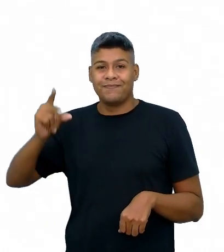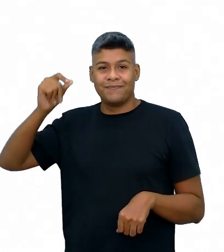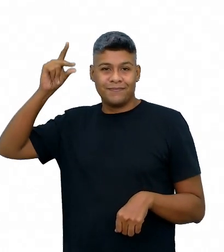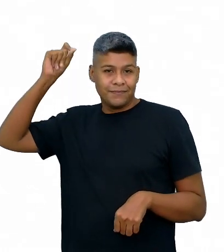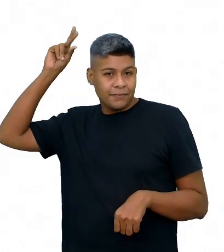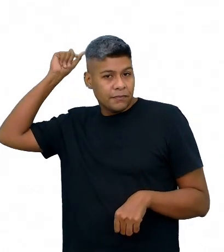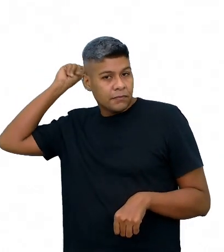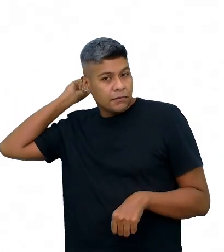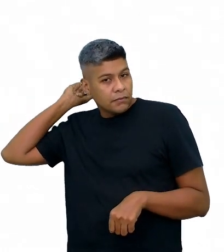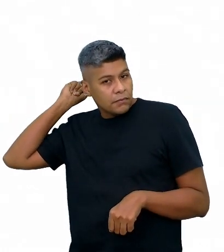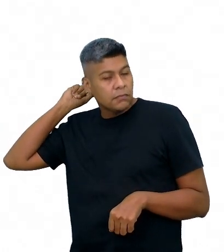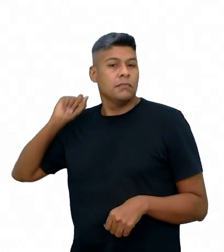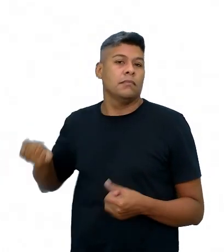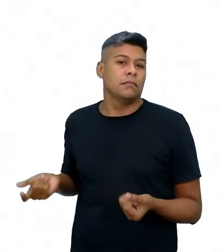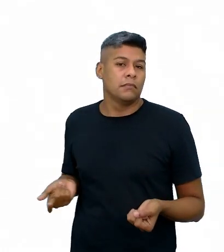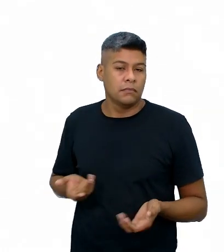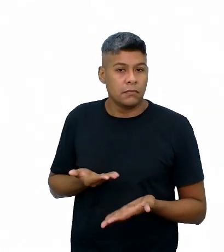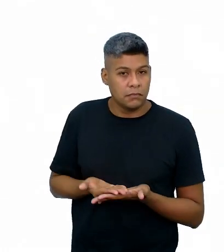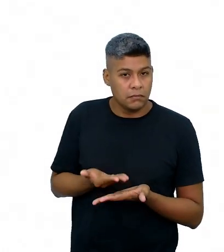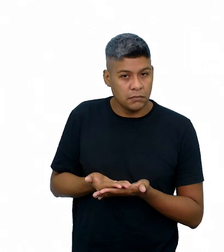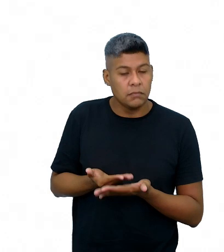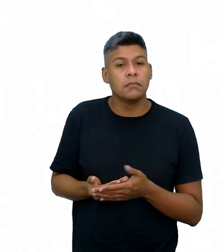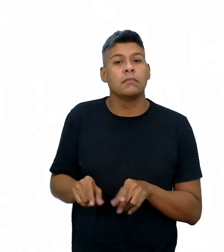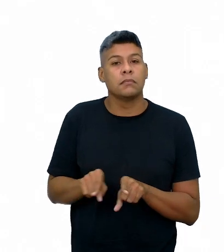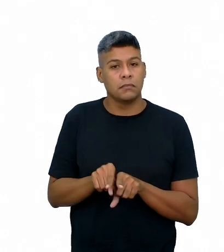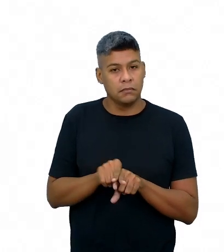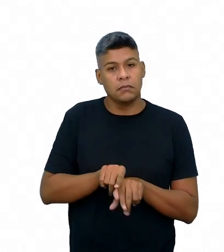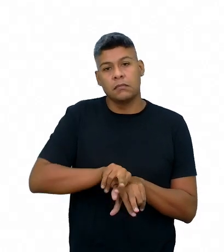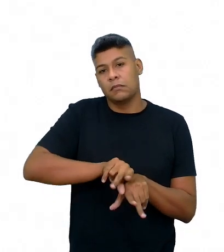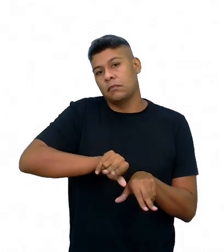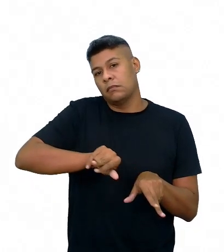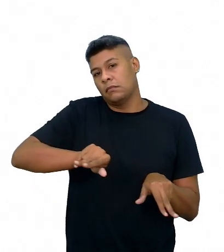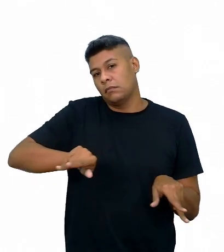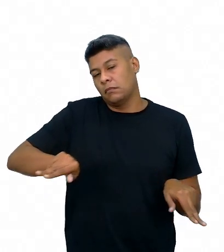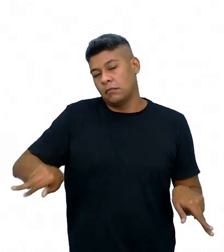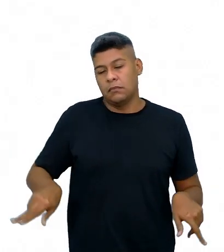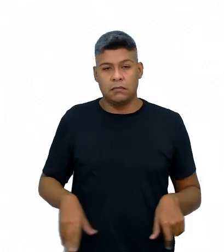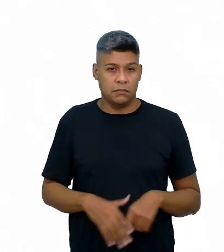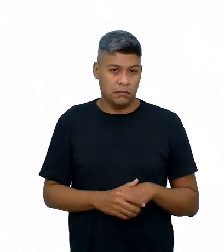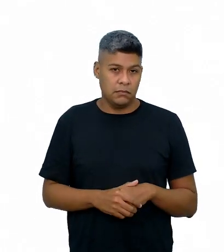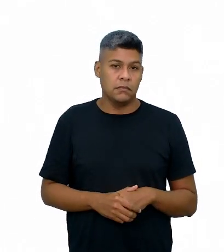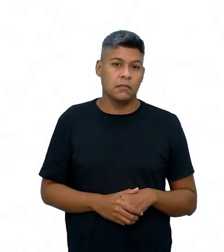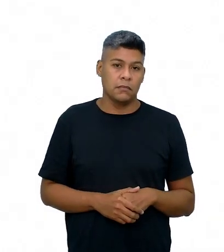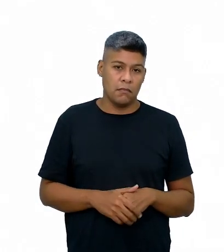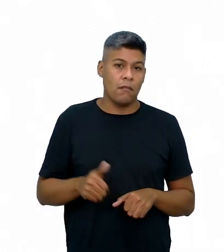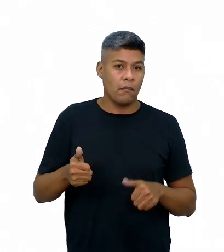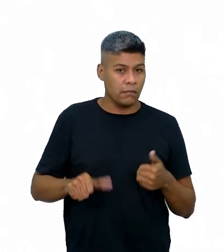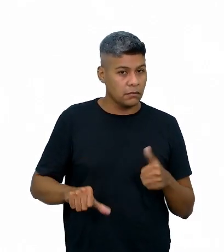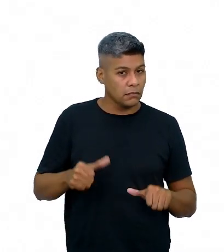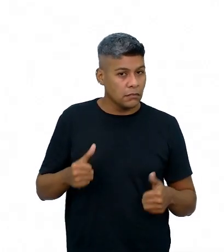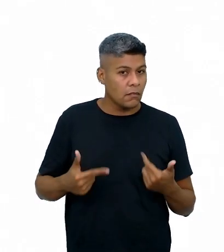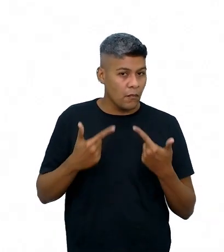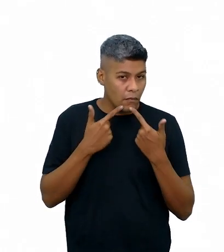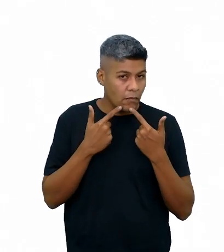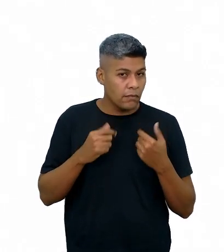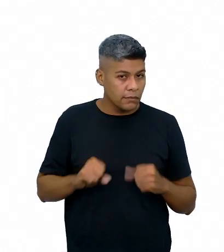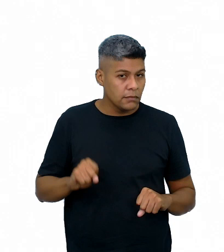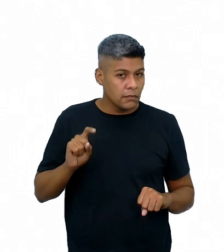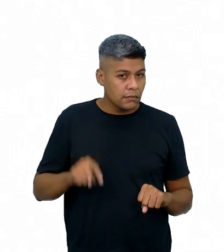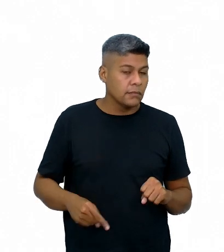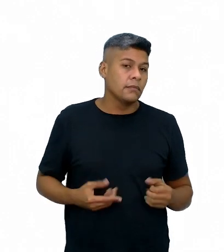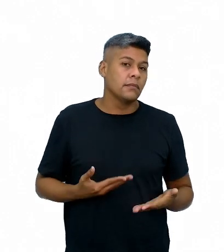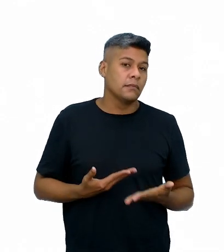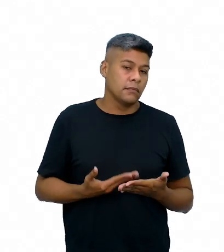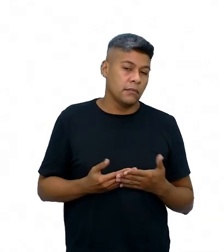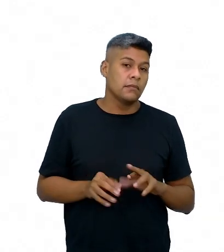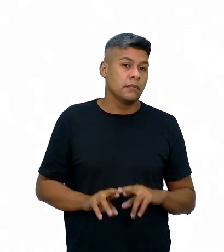antigos? Estuda também a variação, a análise linguística se ocupa do estudo